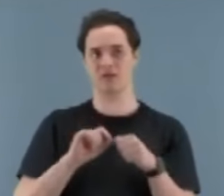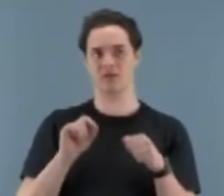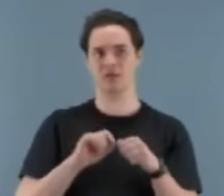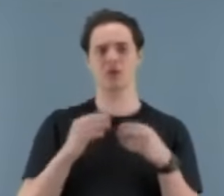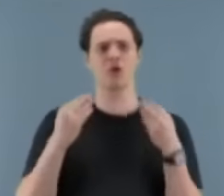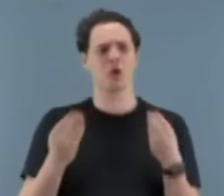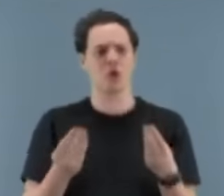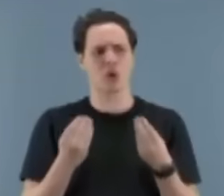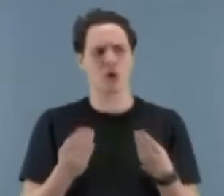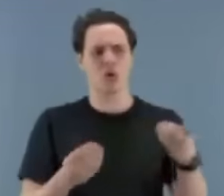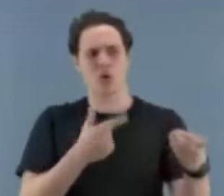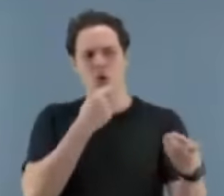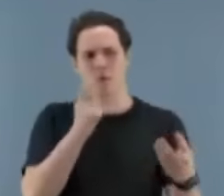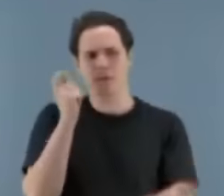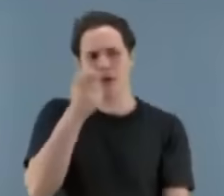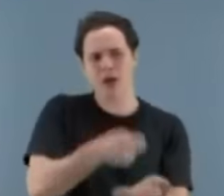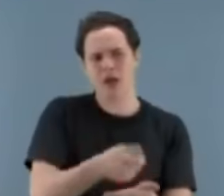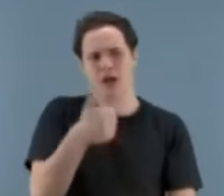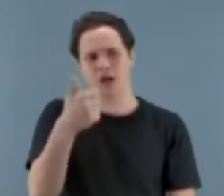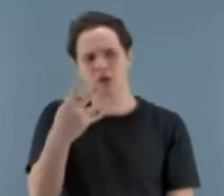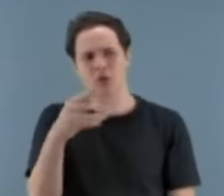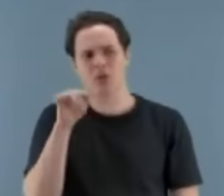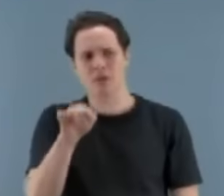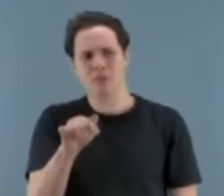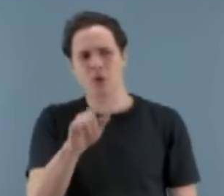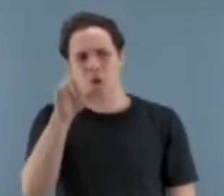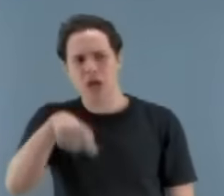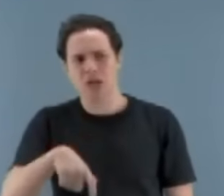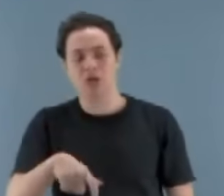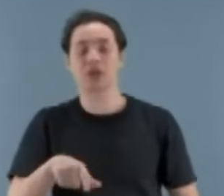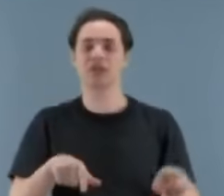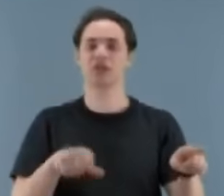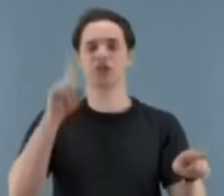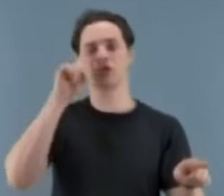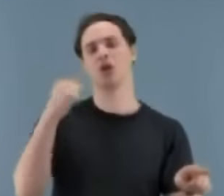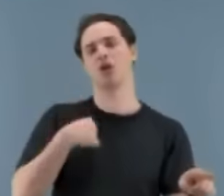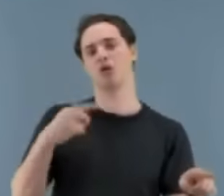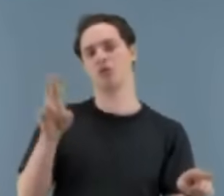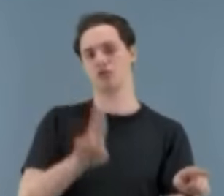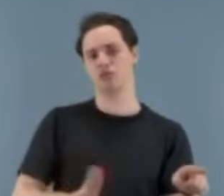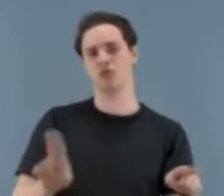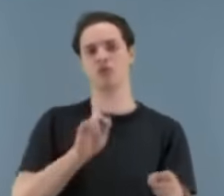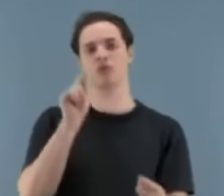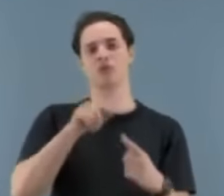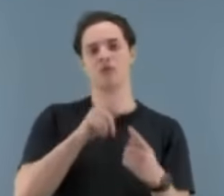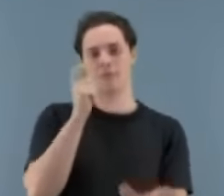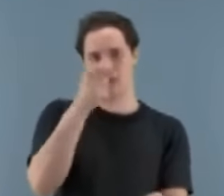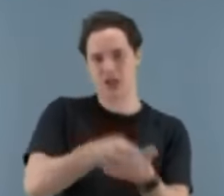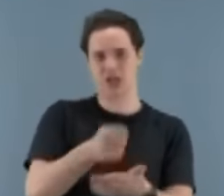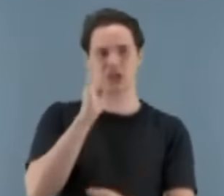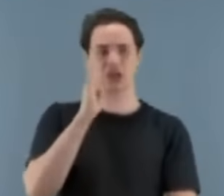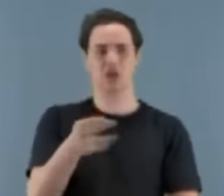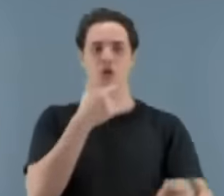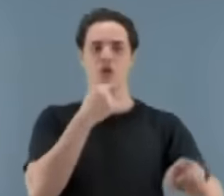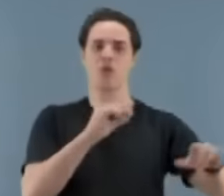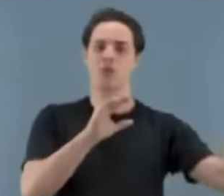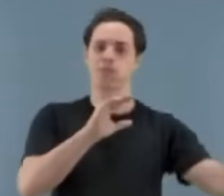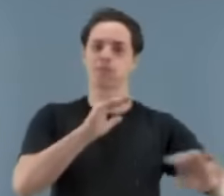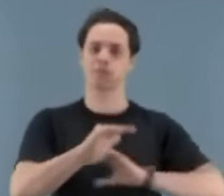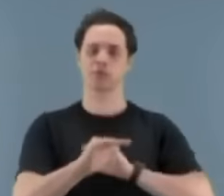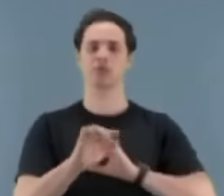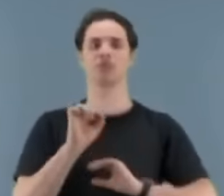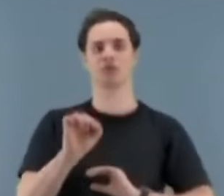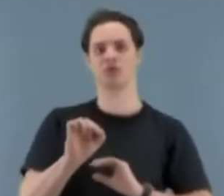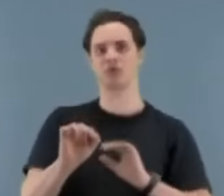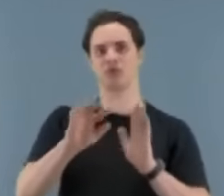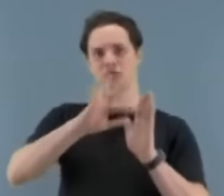com um sargento do exército vai pagar 14 mil de cartão de crédito? Nesse dia eu usei o meu cartão de crédito para pagar em uma vez só e ele fez o depósito que está na outra